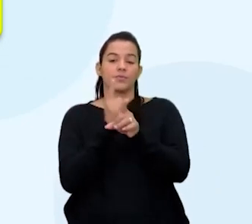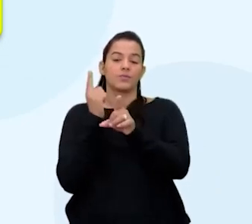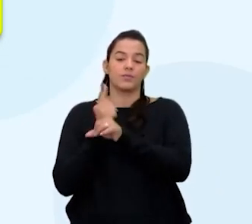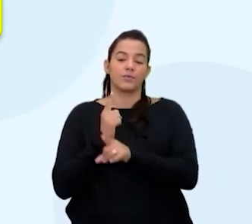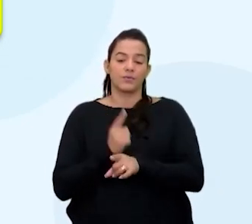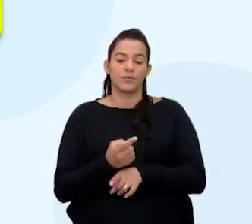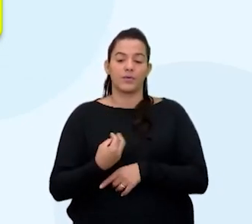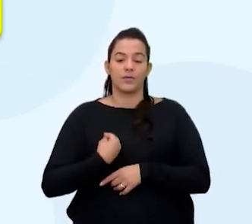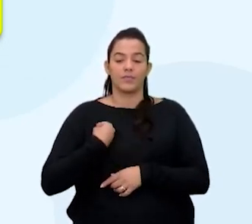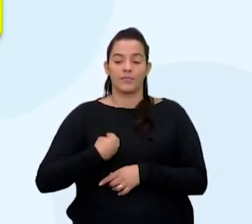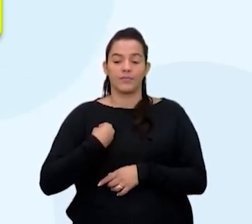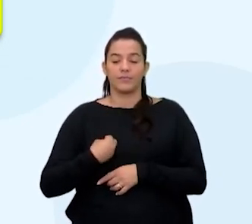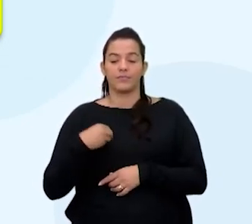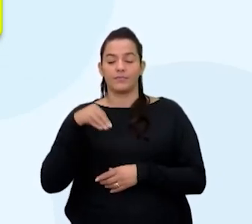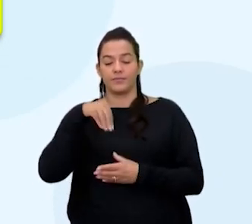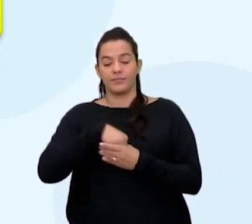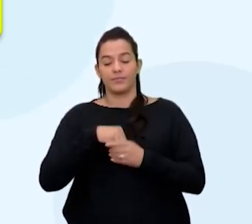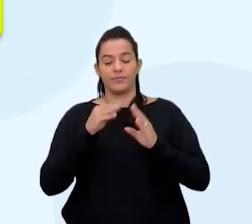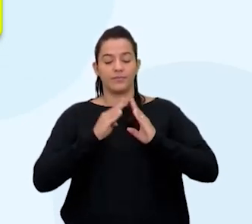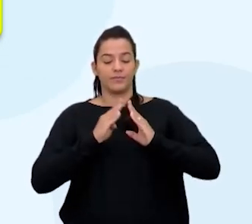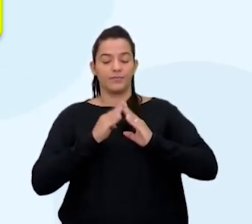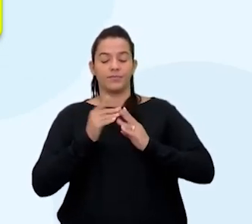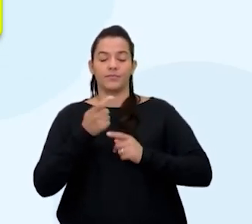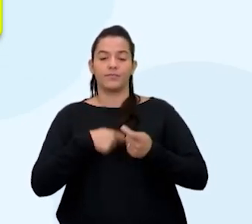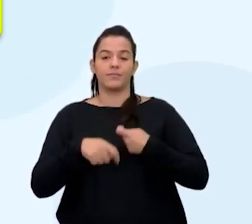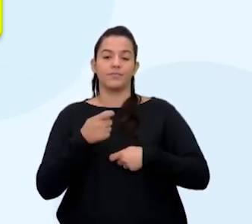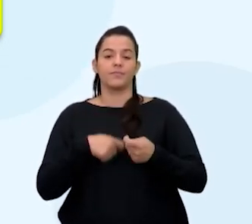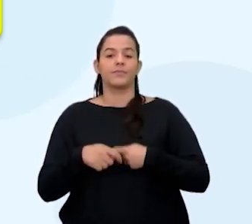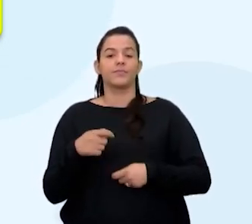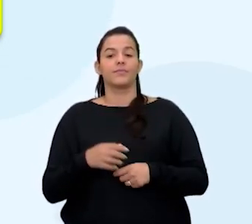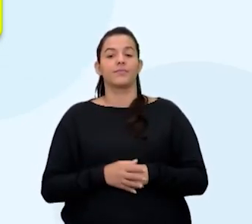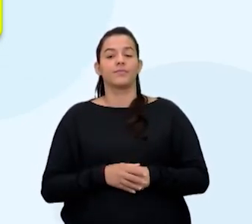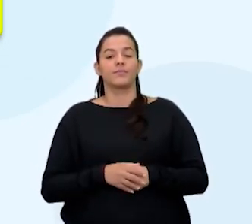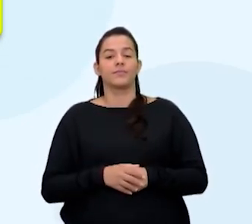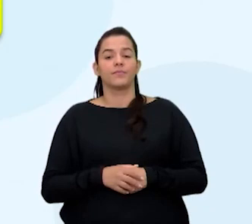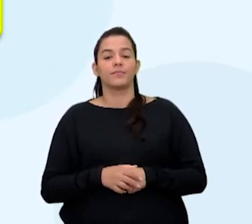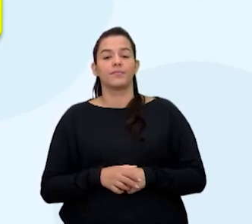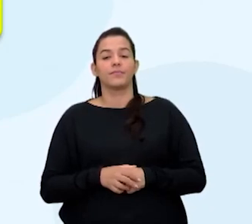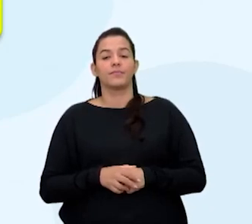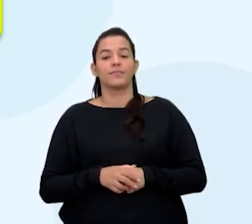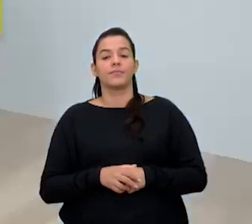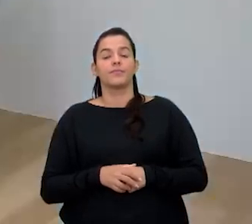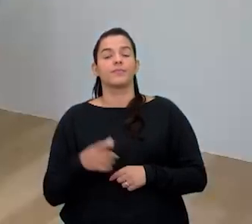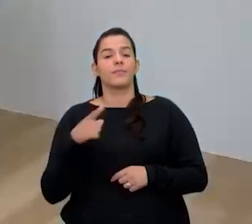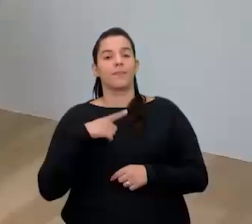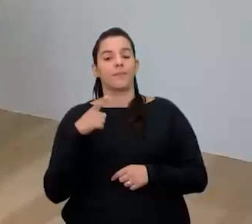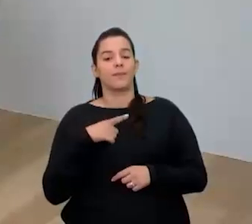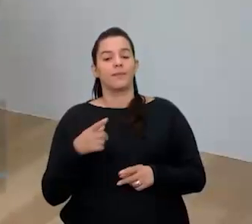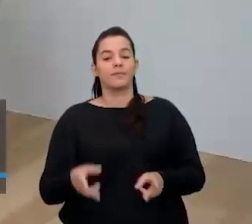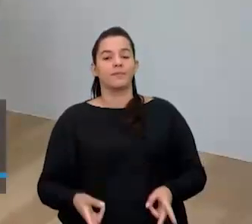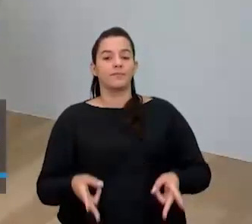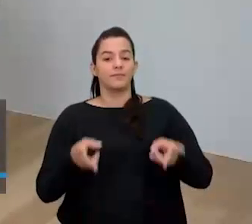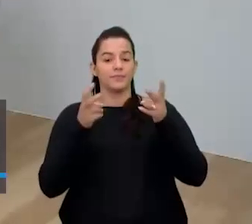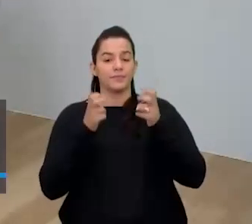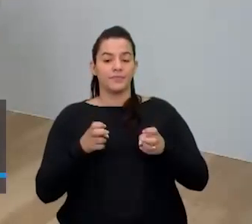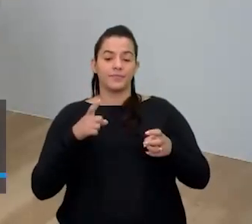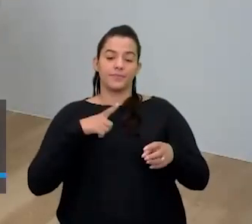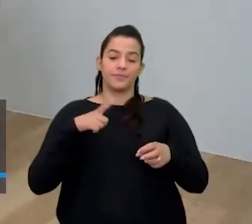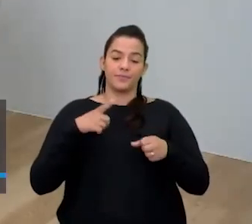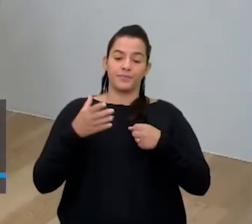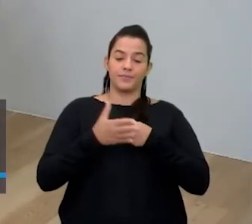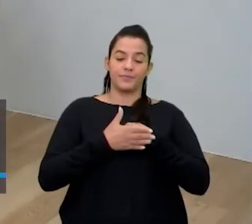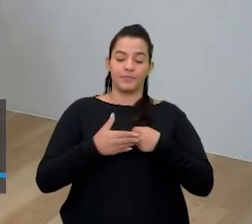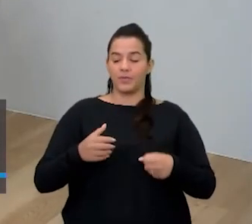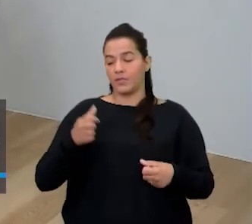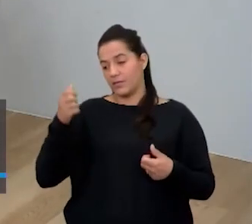ocupação econômica. Então, esse foi um ponto que me chamou a atenção. Receberam ele bem, ele não se sentiu mal acolhido, mas deixaram muito